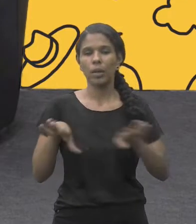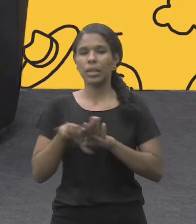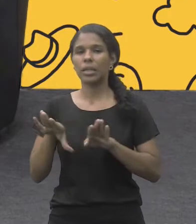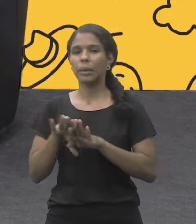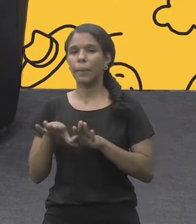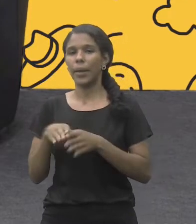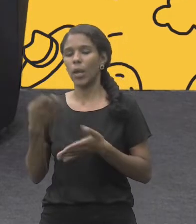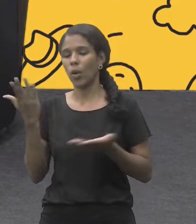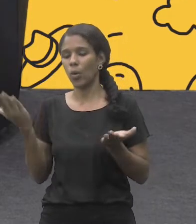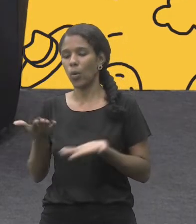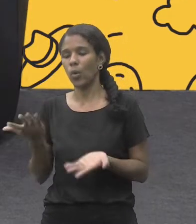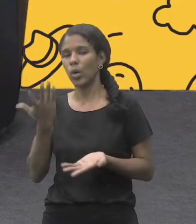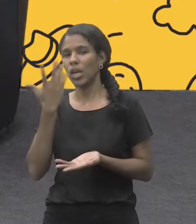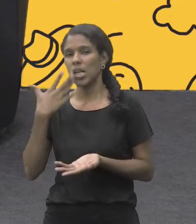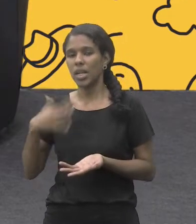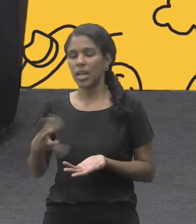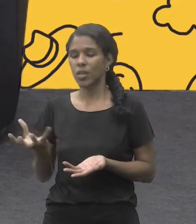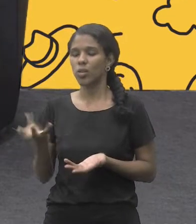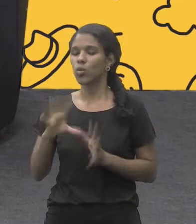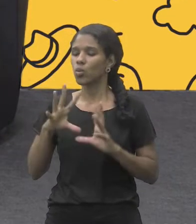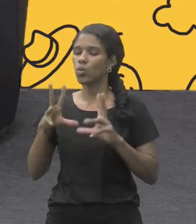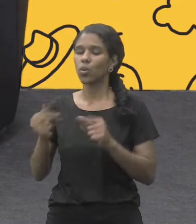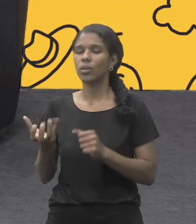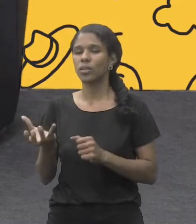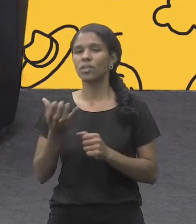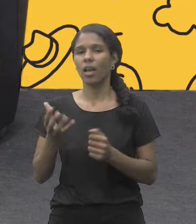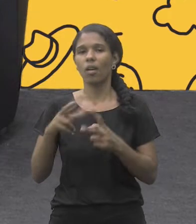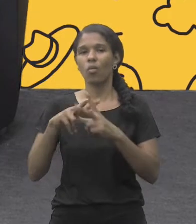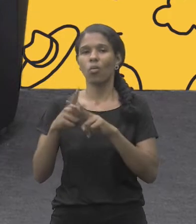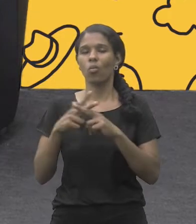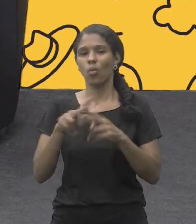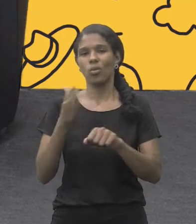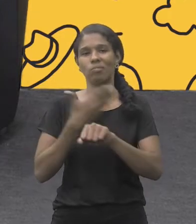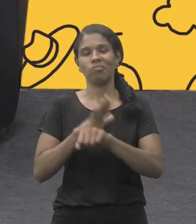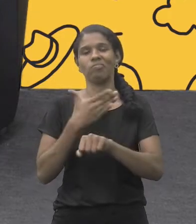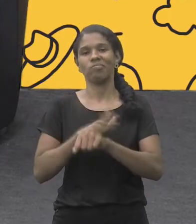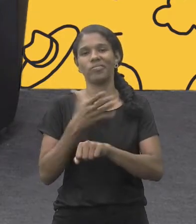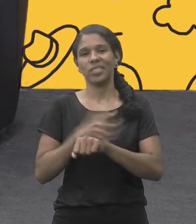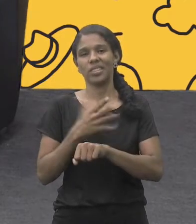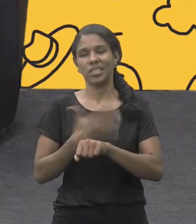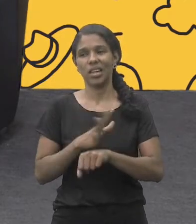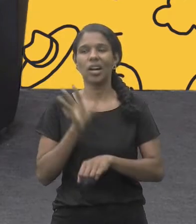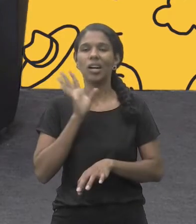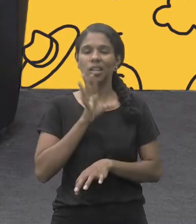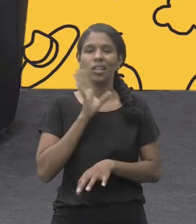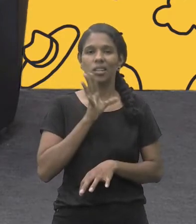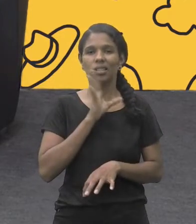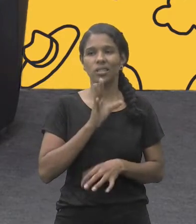com um kimono de presente, né? E o pai já coloca no judô, no jiu-jitsu, que é uma coisa muito legal também.